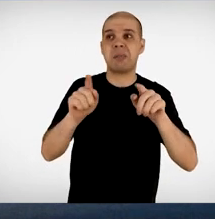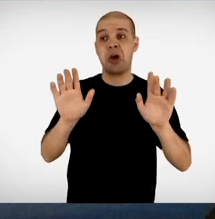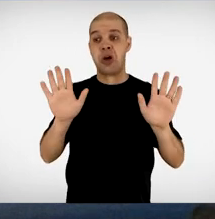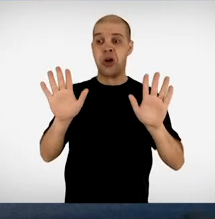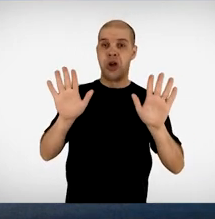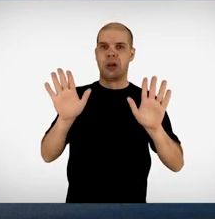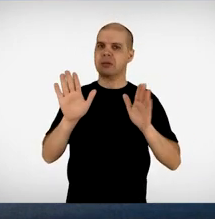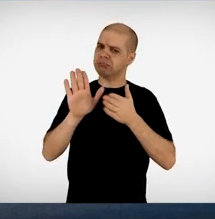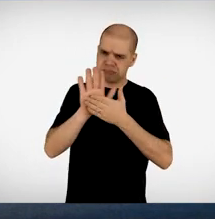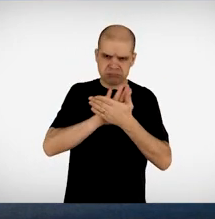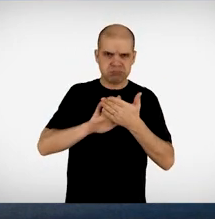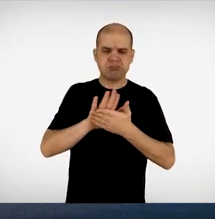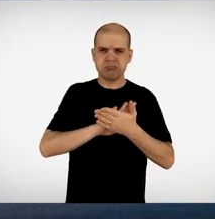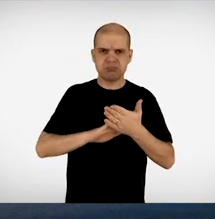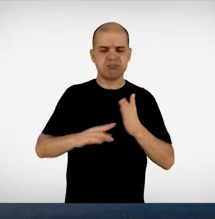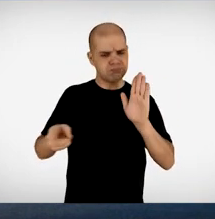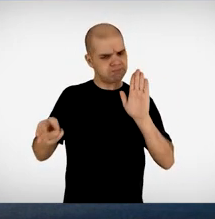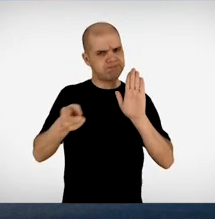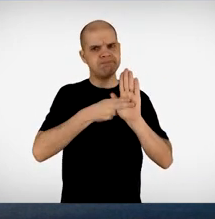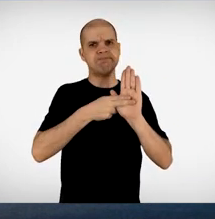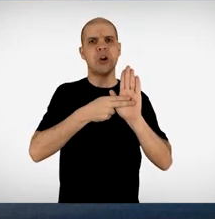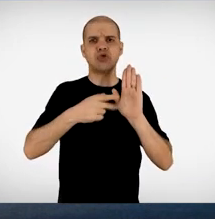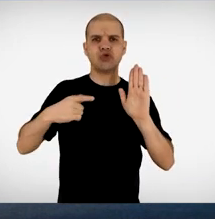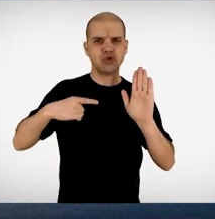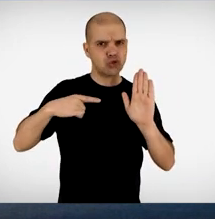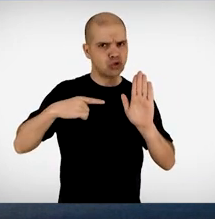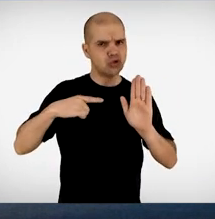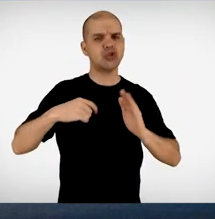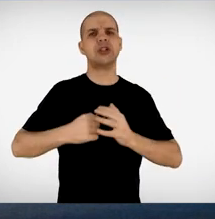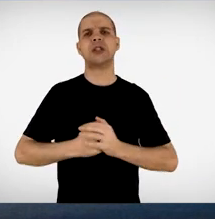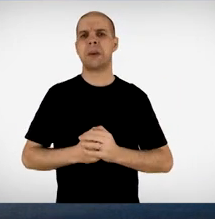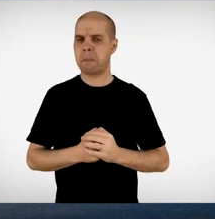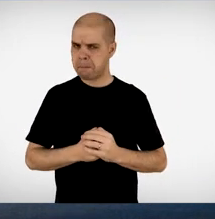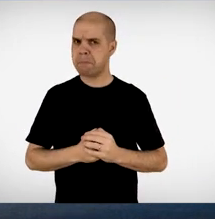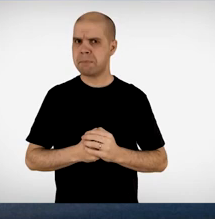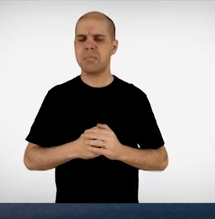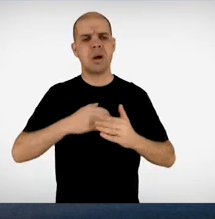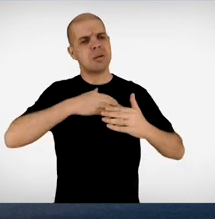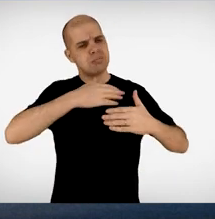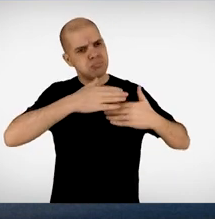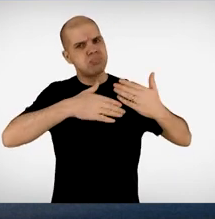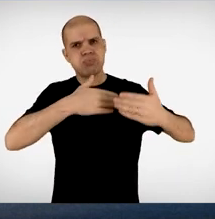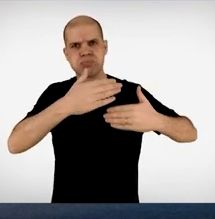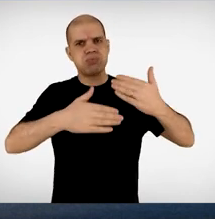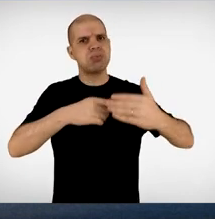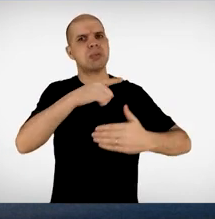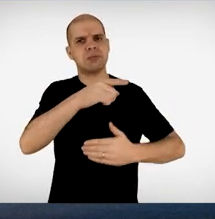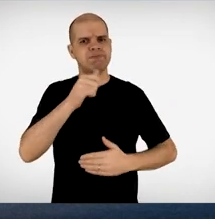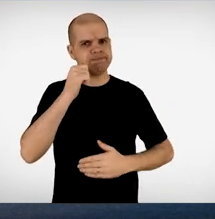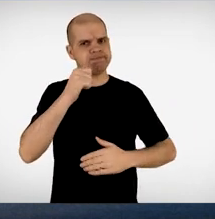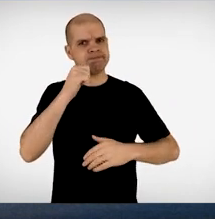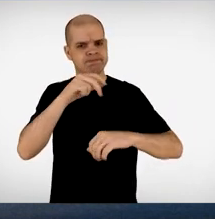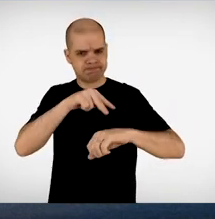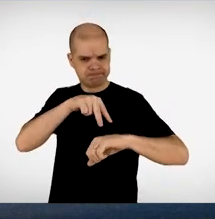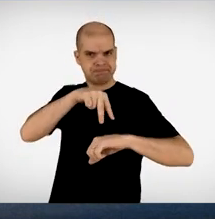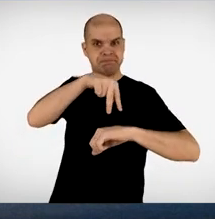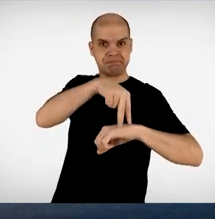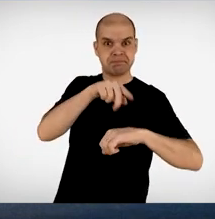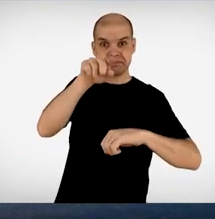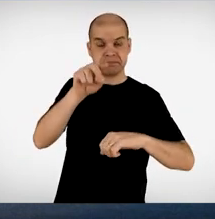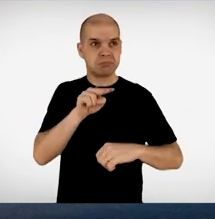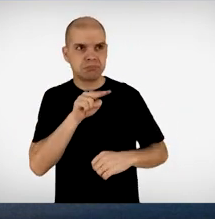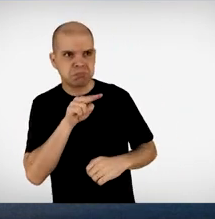acumulando experiências e vai percebendo as dificuldades e a inexorável passagem do tempo. E eu acho que o